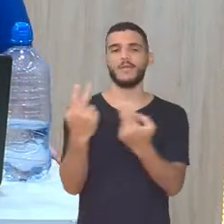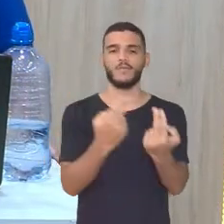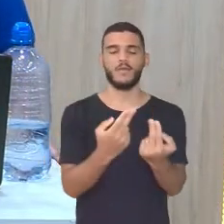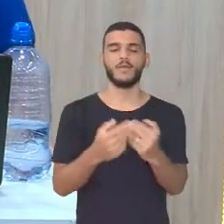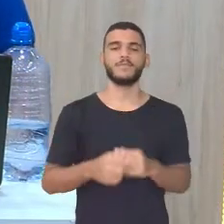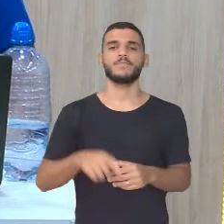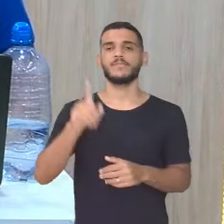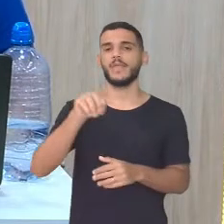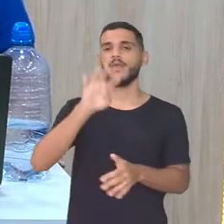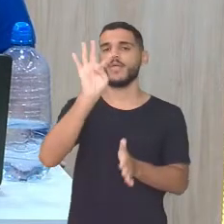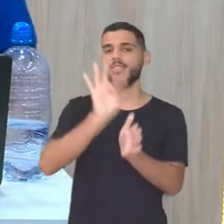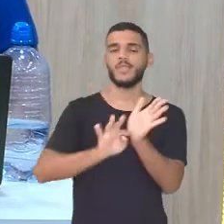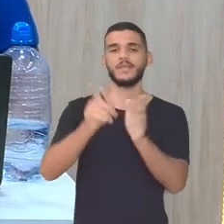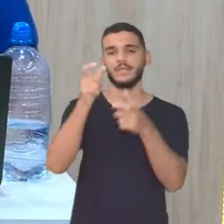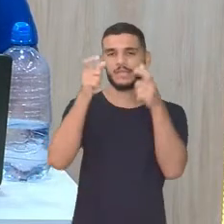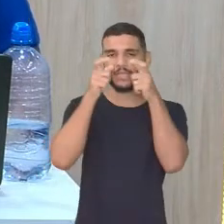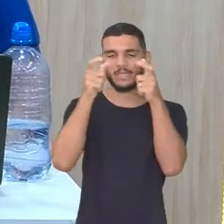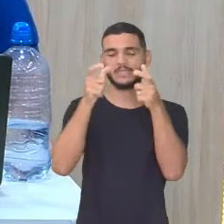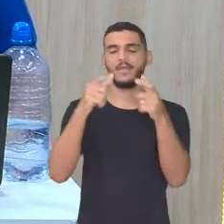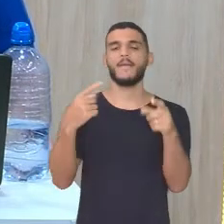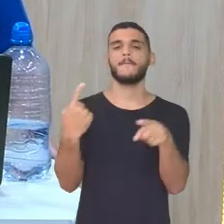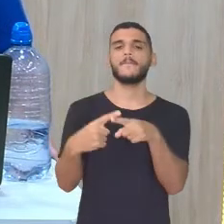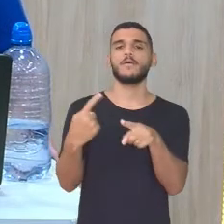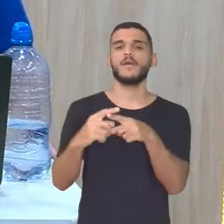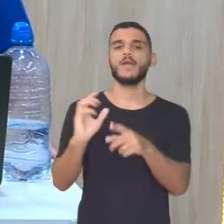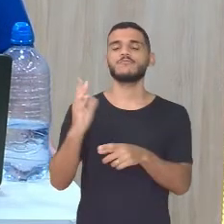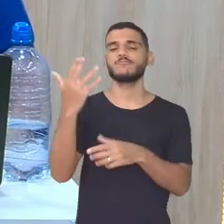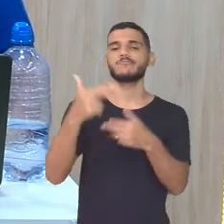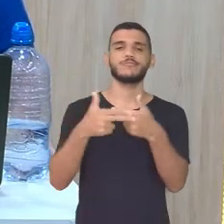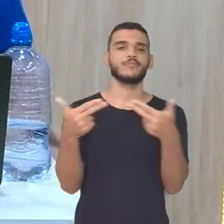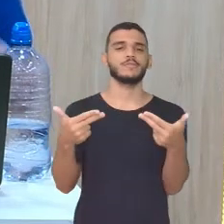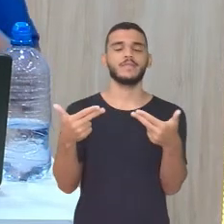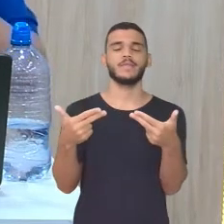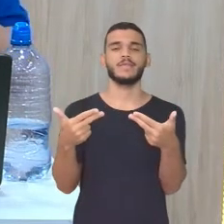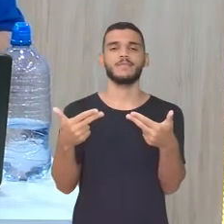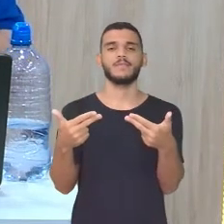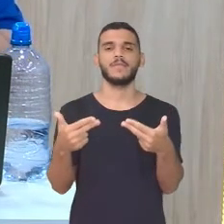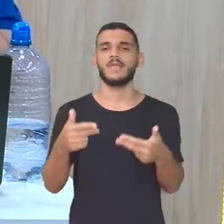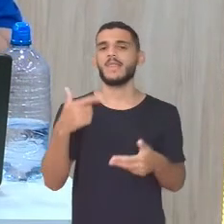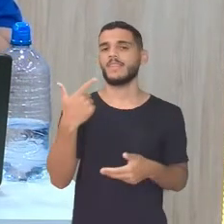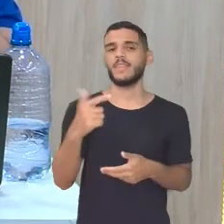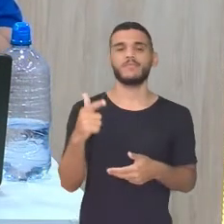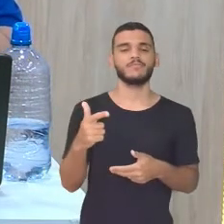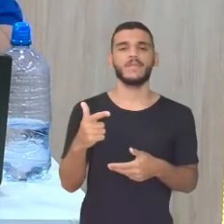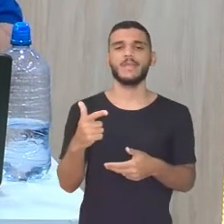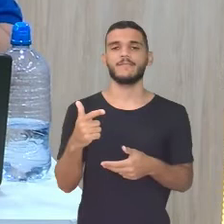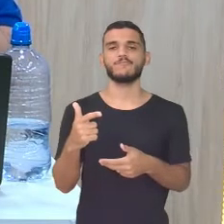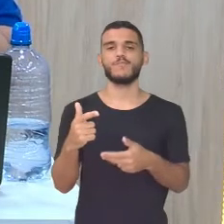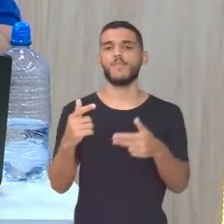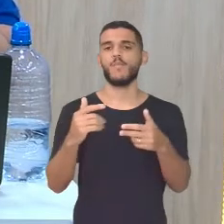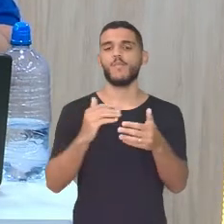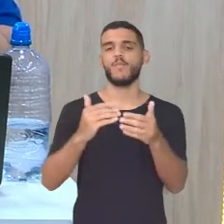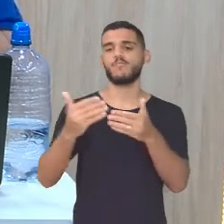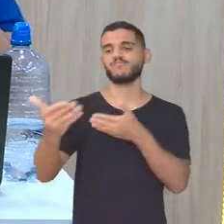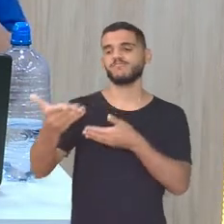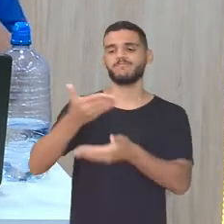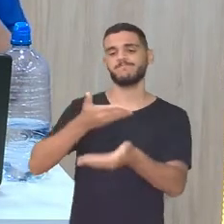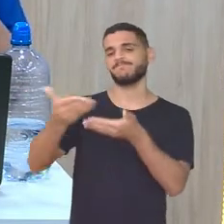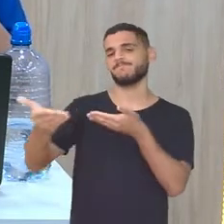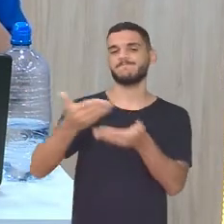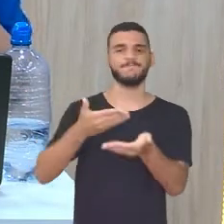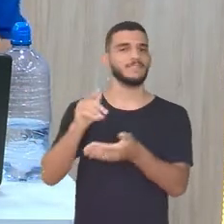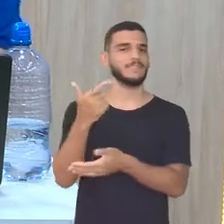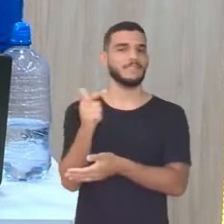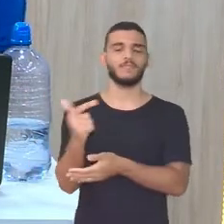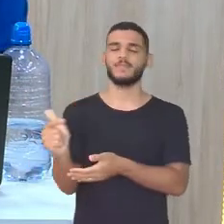Esse é um texto interessante porque, embora aconteça muita coisa nele, ele não é permeado pelo diálogo. Se vocês pararem para prestar atenção, assim, não há